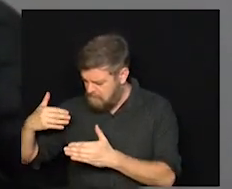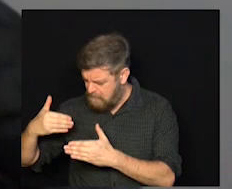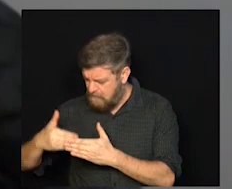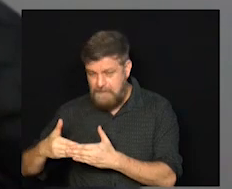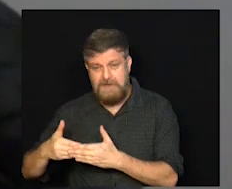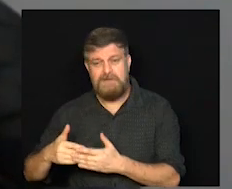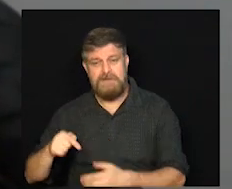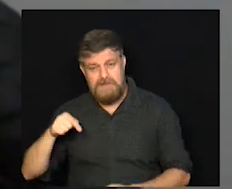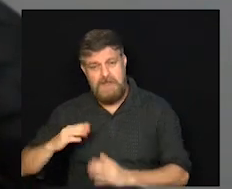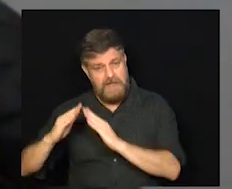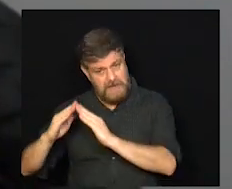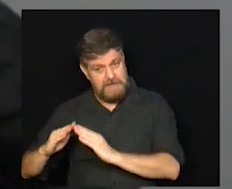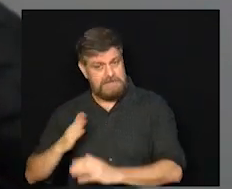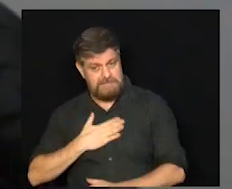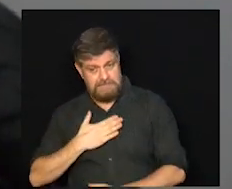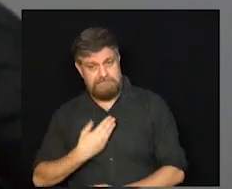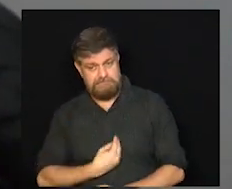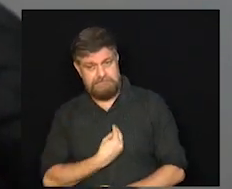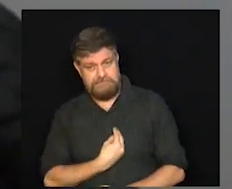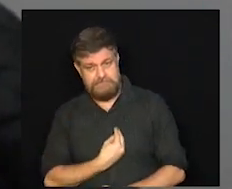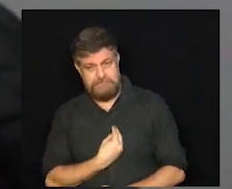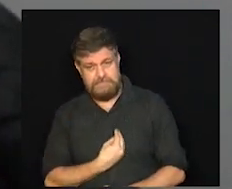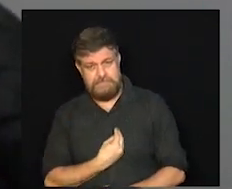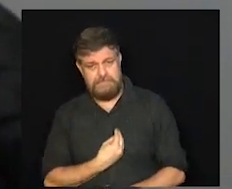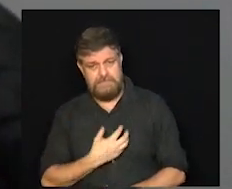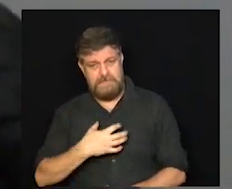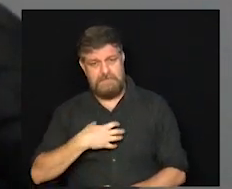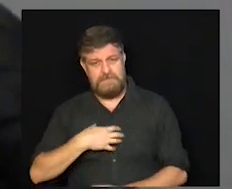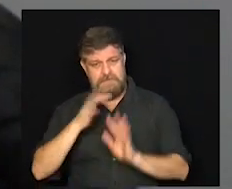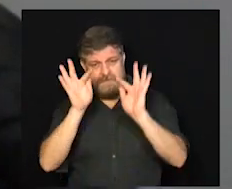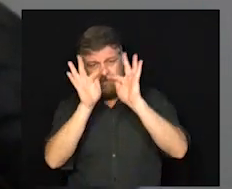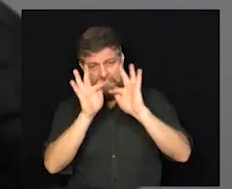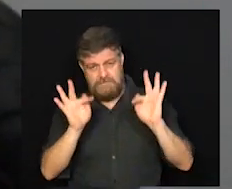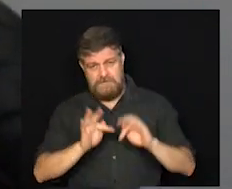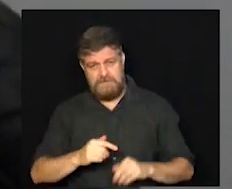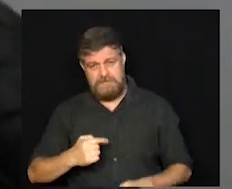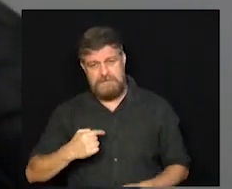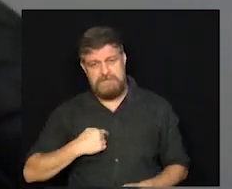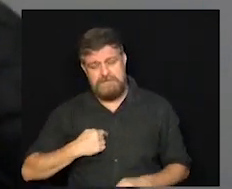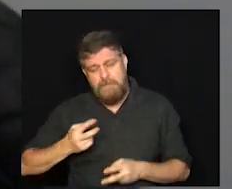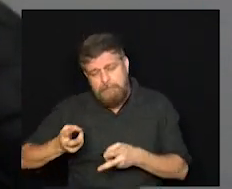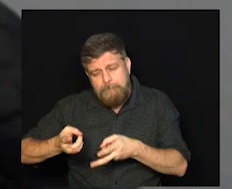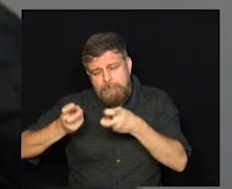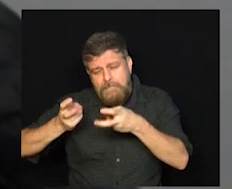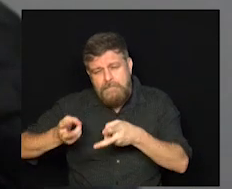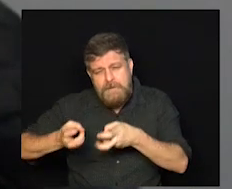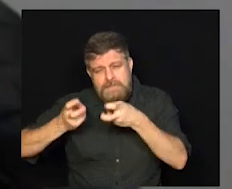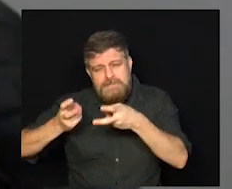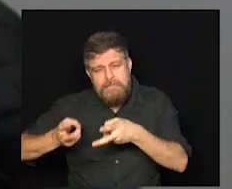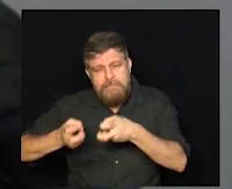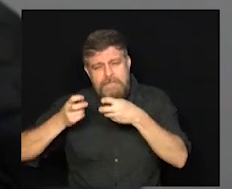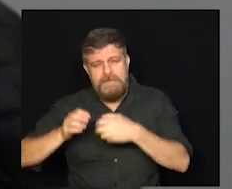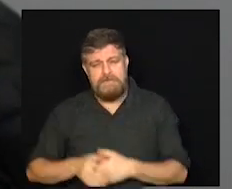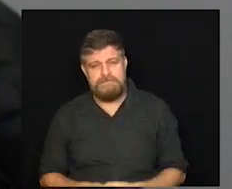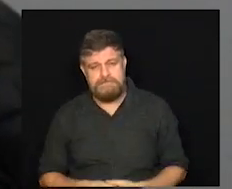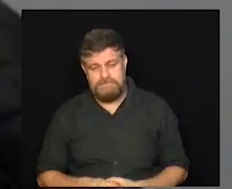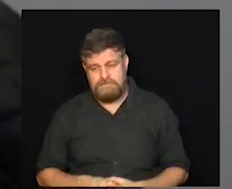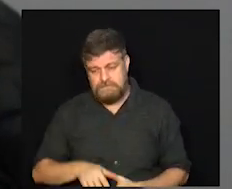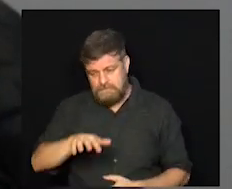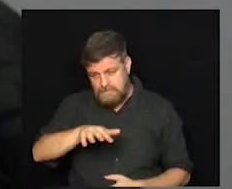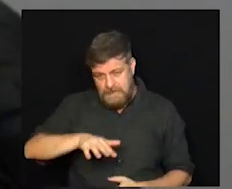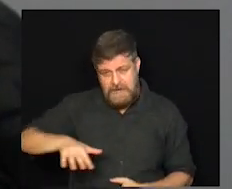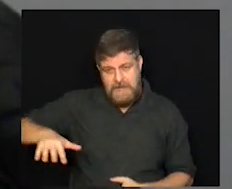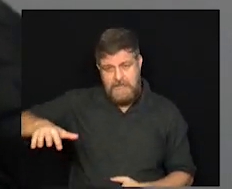e fico muito feliz em poder perceber que de alguma maneira essa região